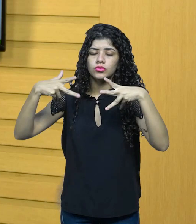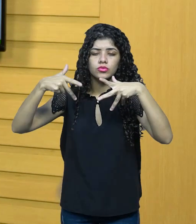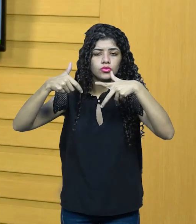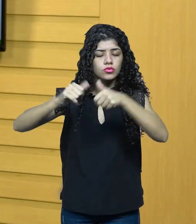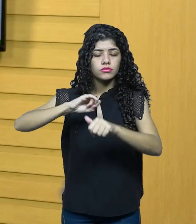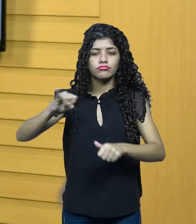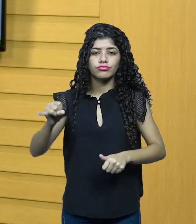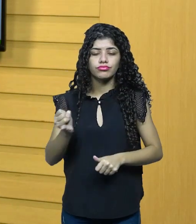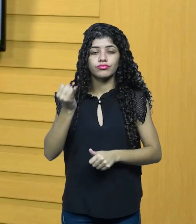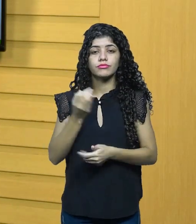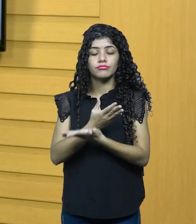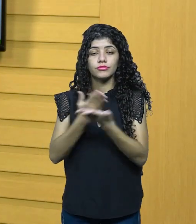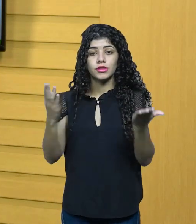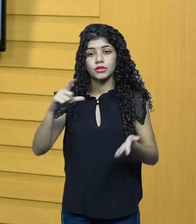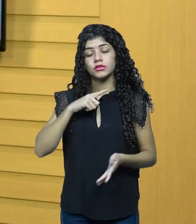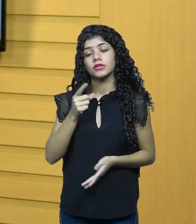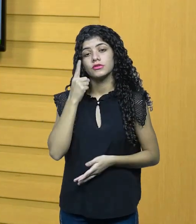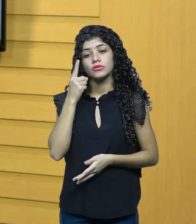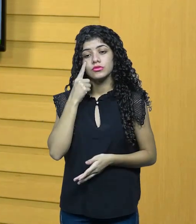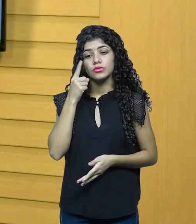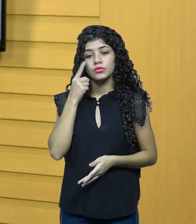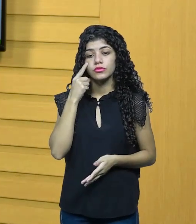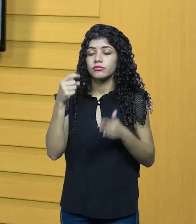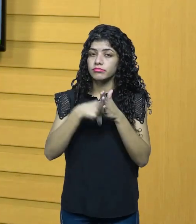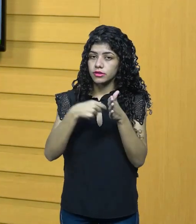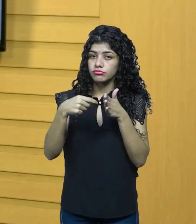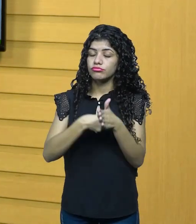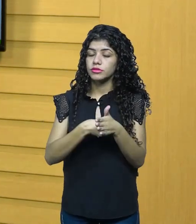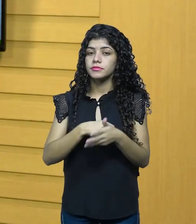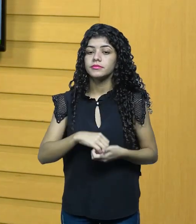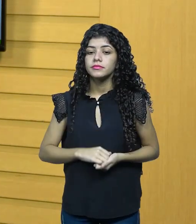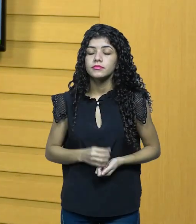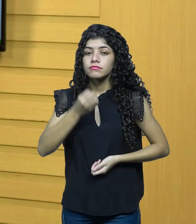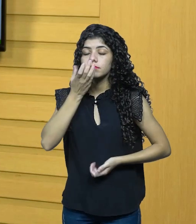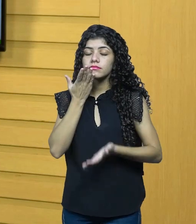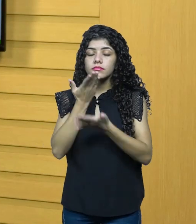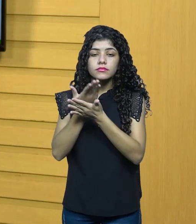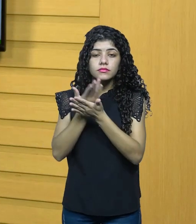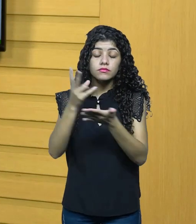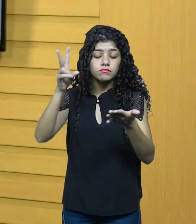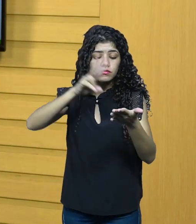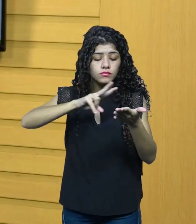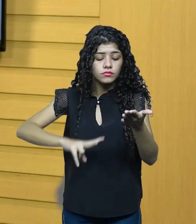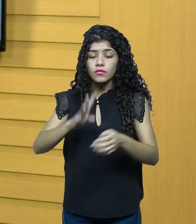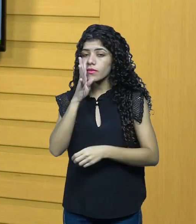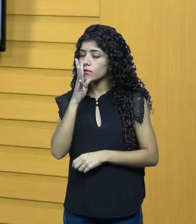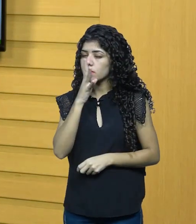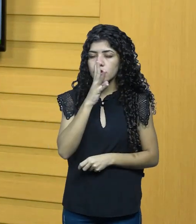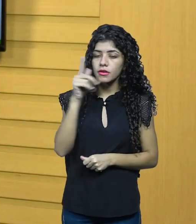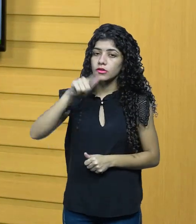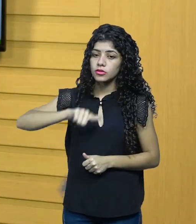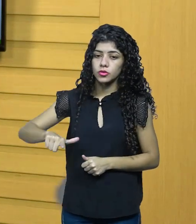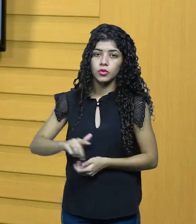sido proveitosos. Caso tenha alguma dúvida, não deixe de entrar em contato. Bons estudos, revisem os vídeos, não deixem